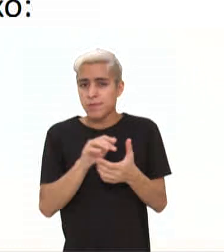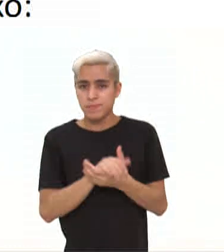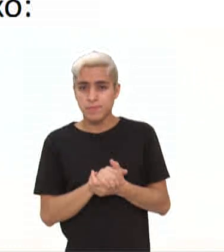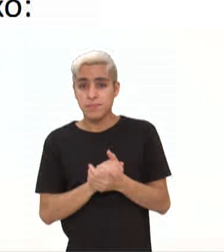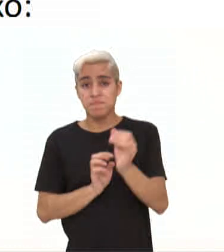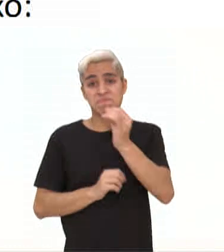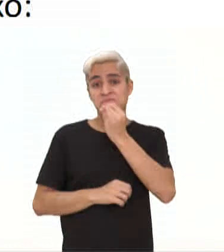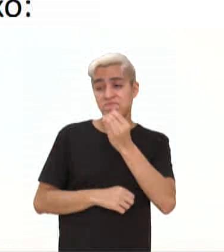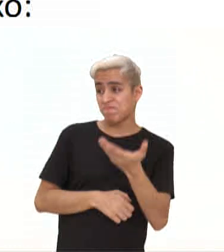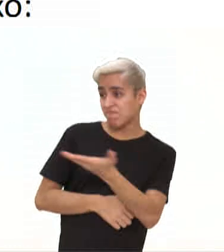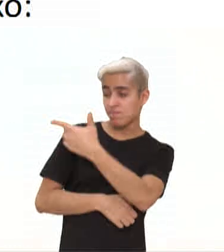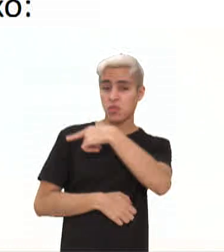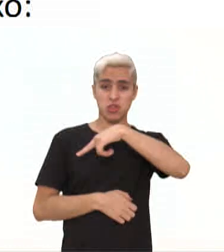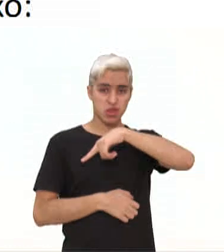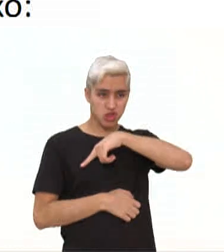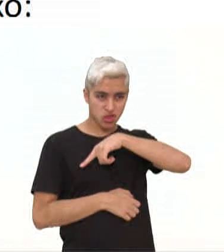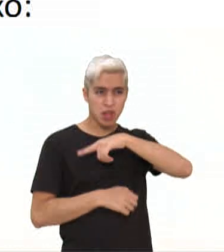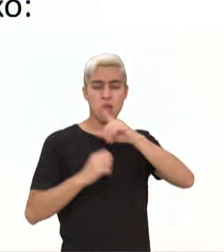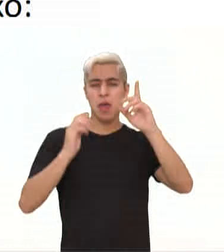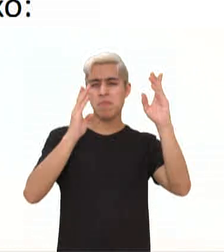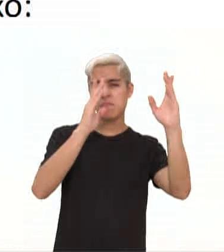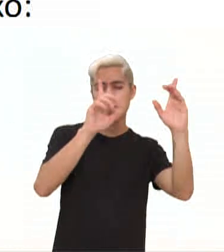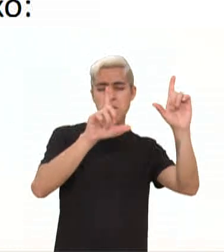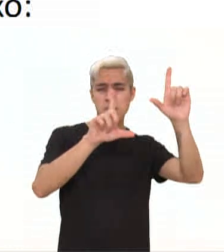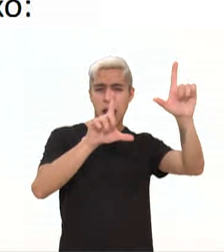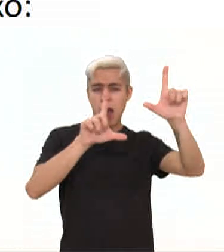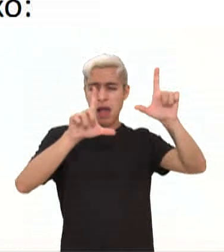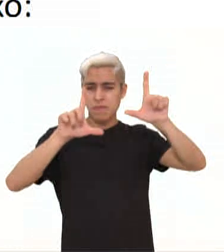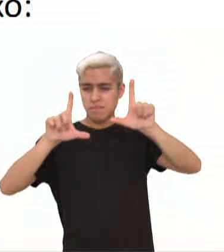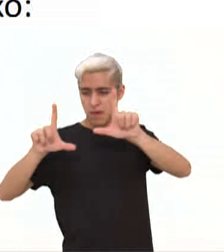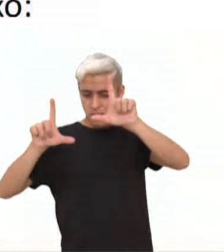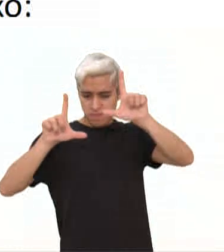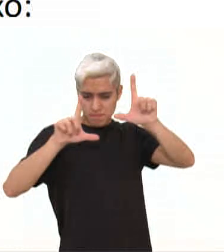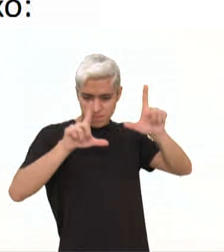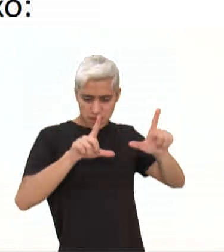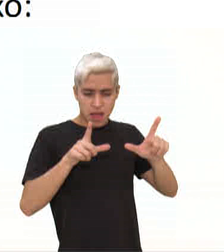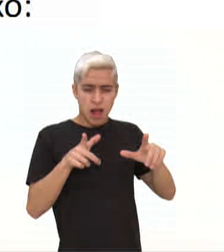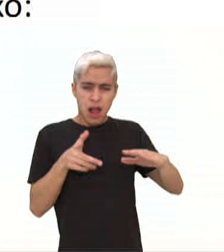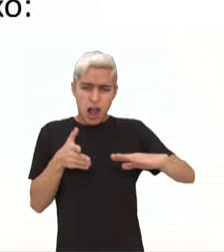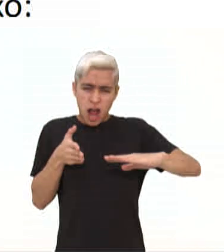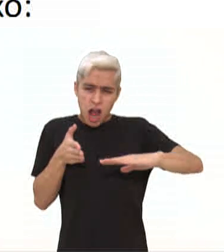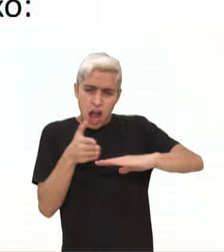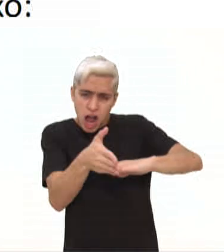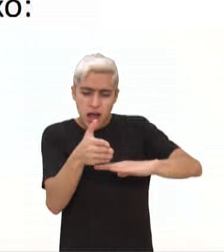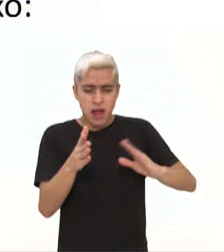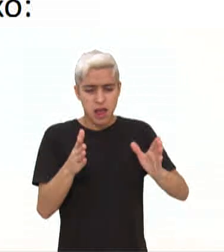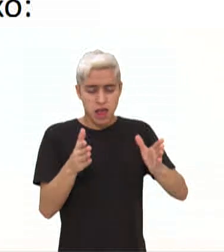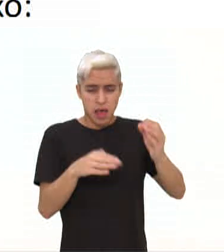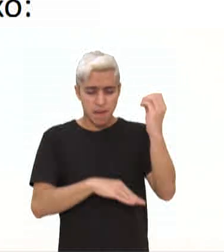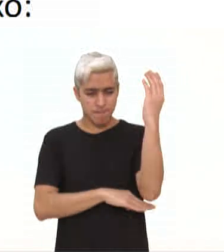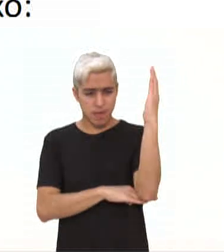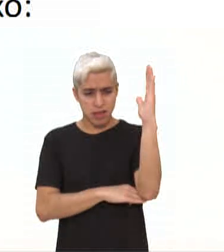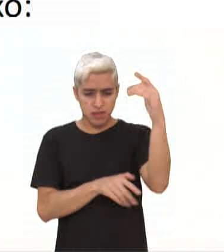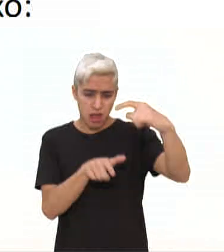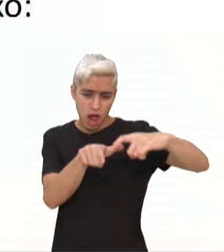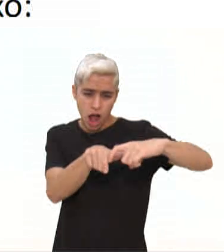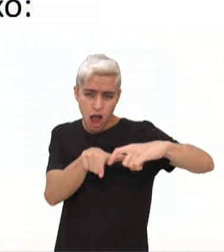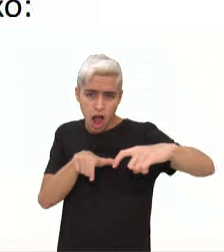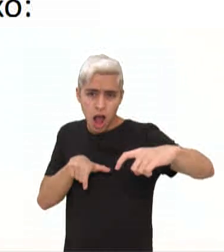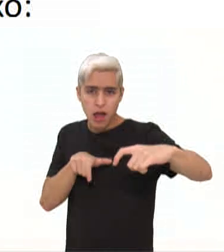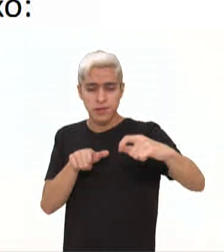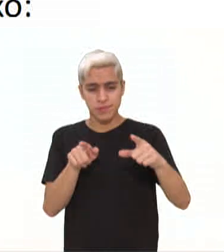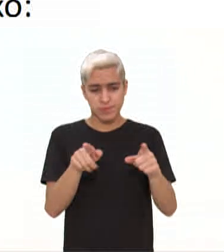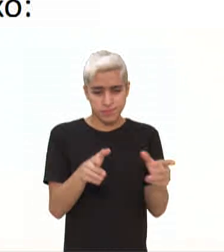ter cada quadrinho ali a explicação: na serraria, as toras são transformadas em chapas de madeira, as árvores são